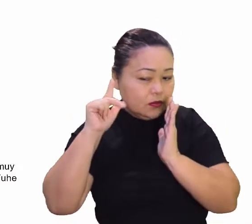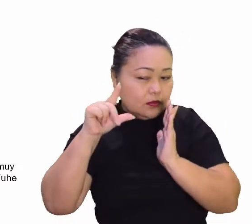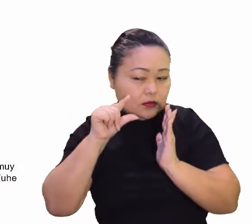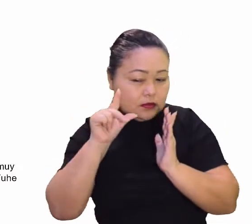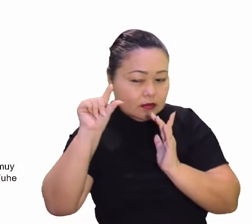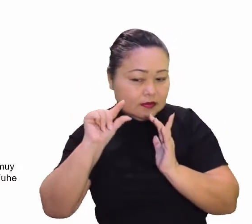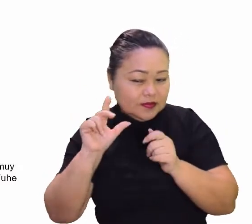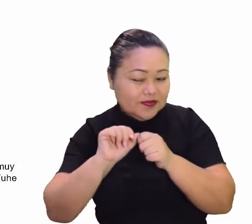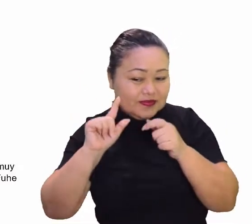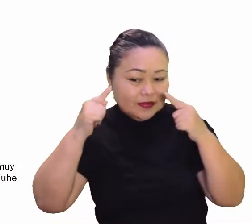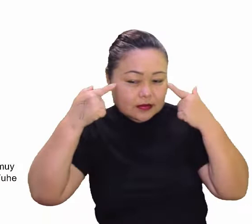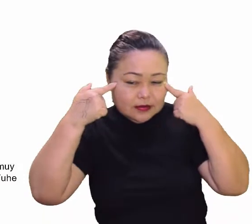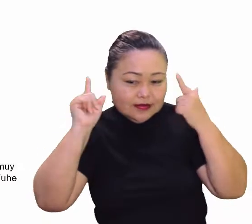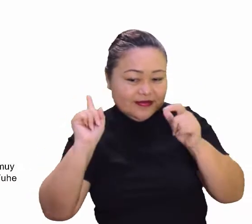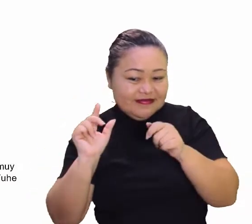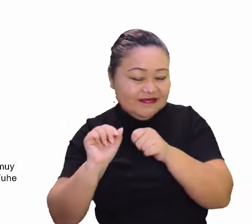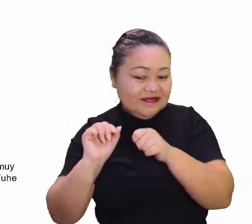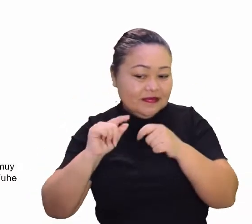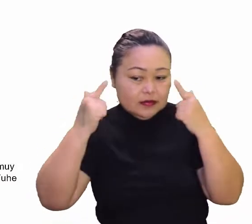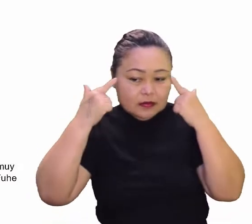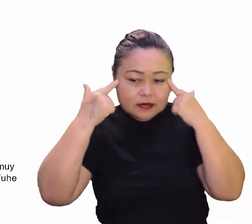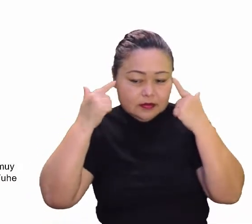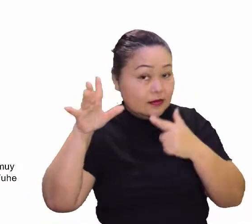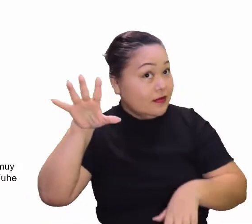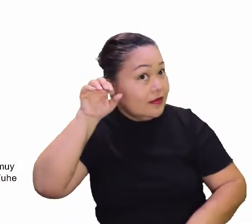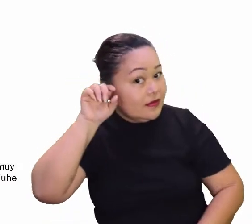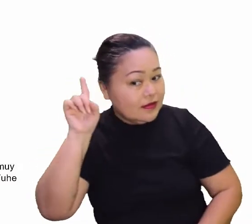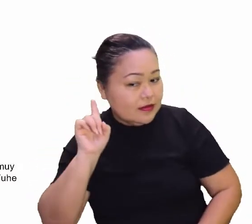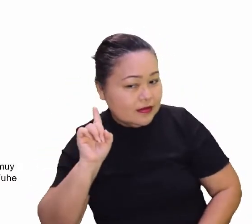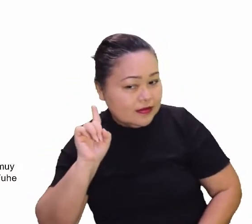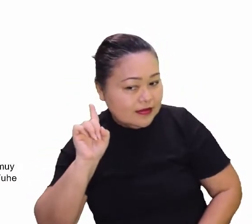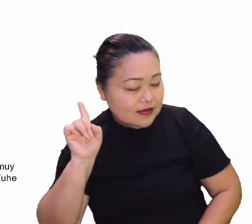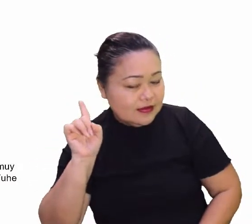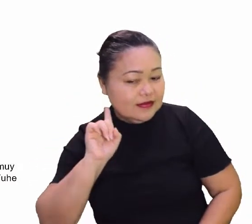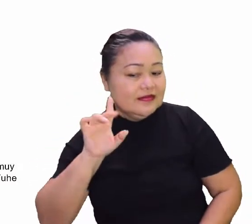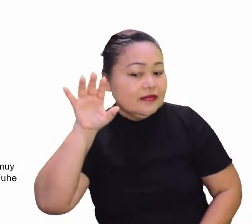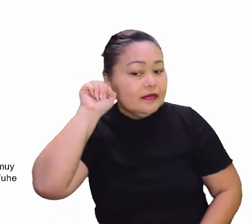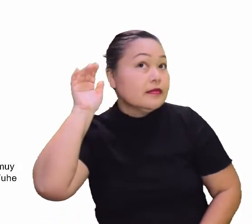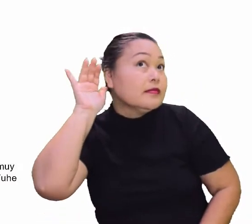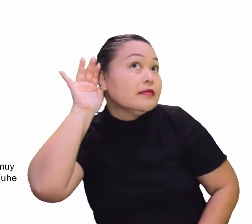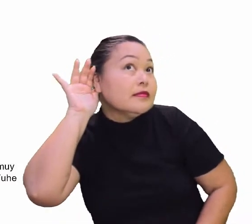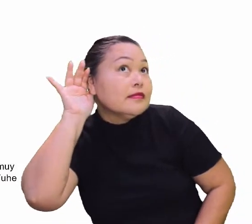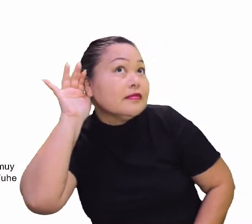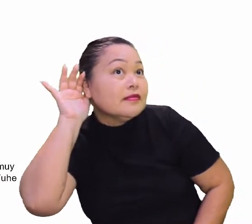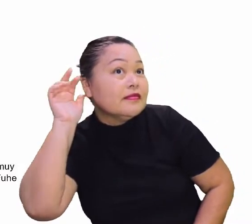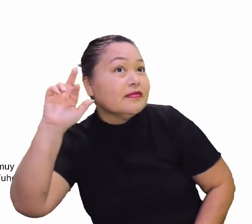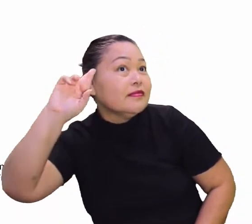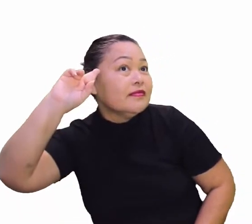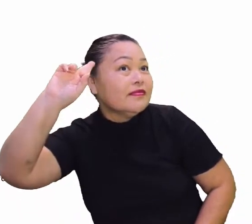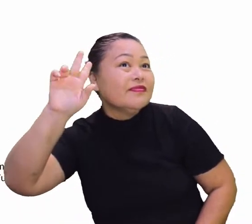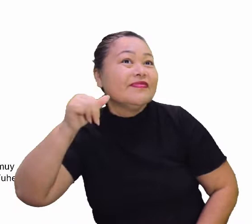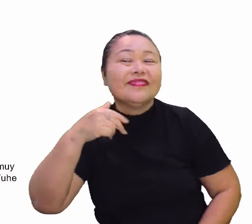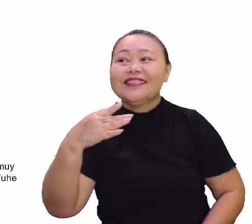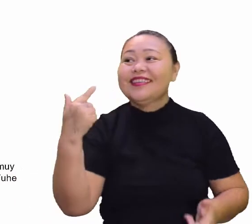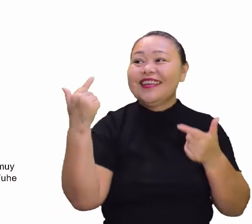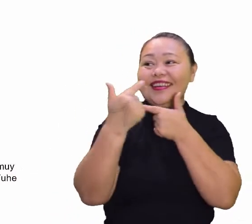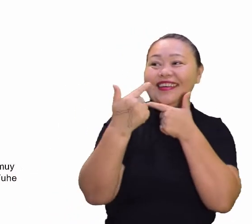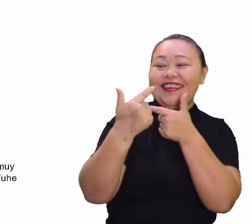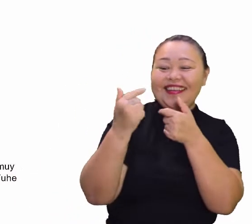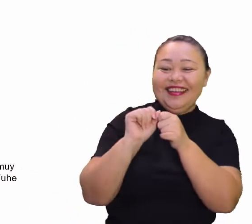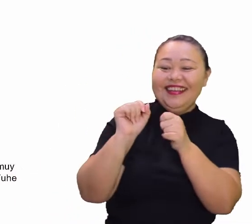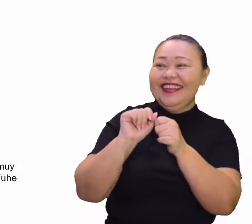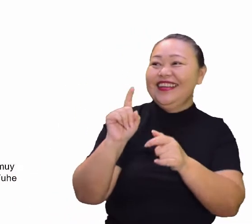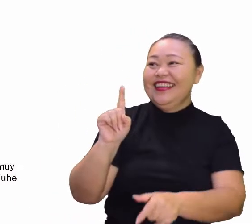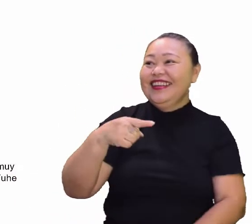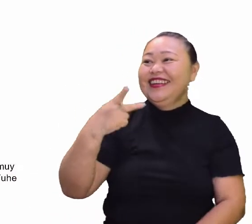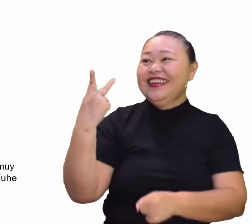baixinho, Nem por para favor. japa. Tu não deixa nem a japa ouvir, ó. Tá, não vou deixar ela ouvir, Tá? E o diretor ali, o Batatinha, tá rindo da gente. Diz Muito que, ó, tá menos.